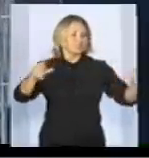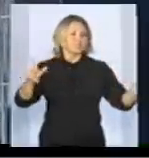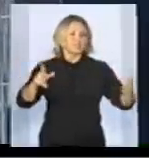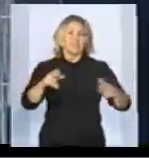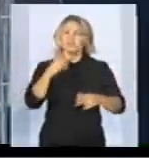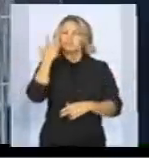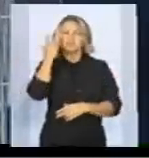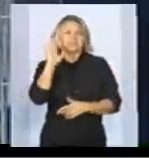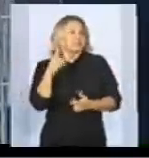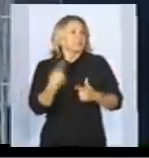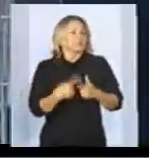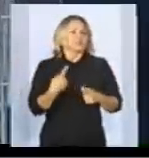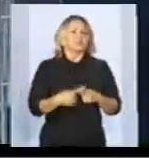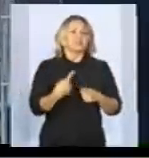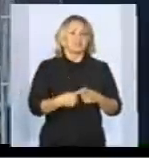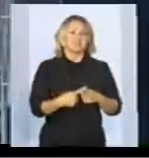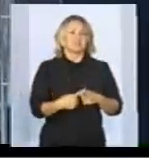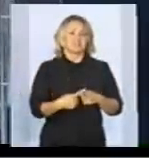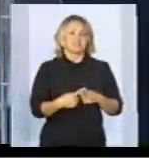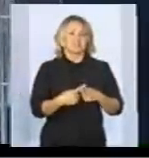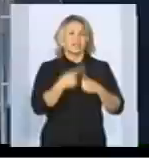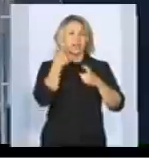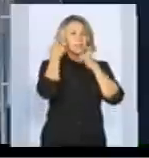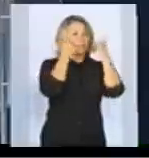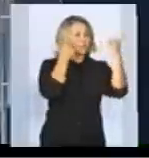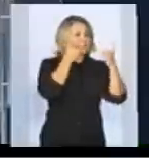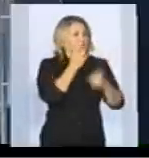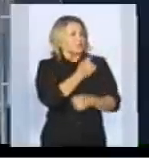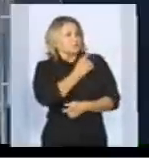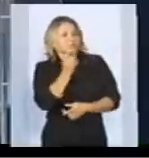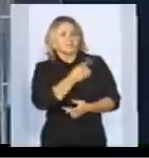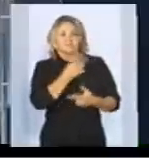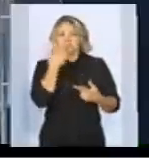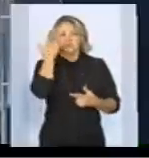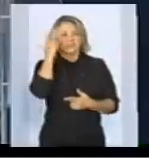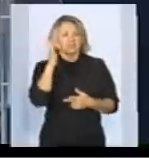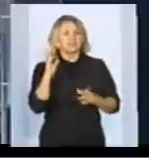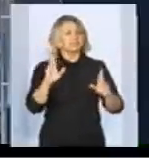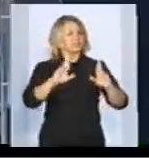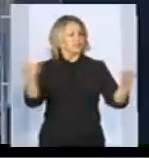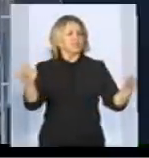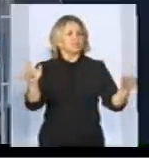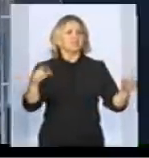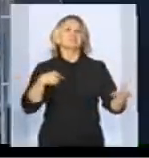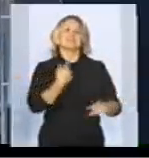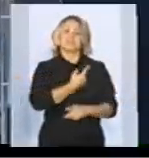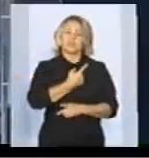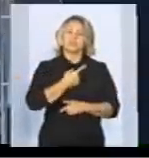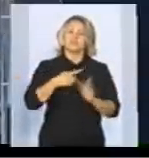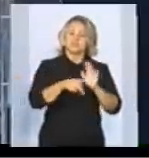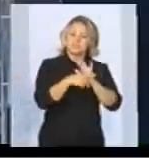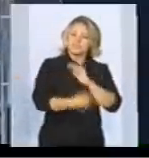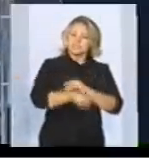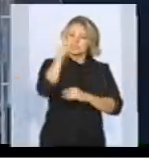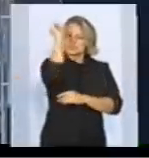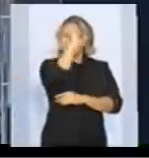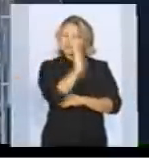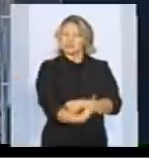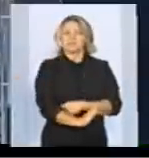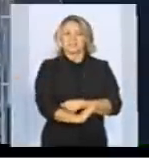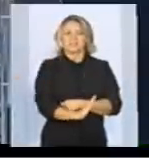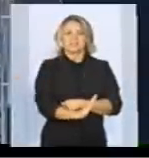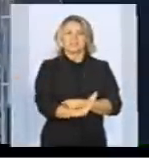vejo porque tamanha eh tamanho temor com relação a isso pelo contrário todos nós aqui somos brasileiros e deveríamos